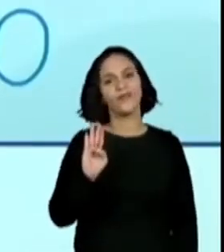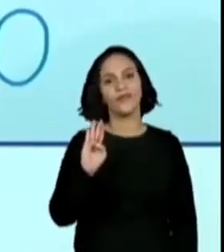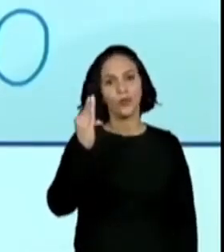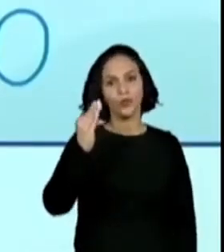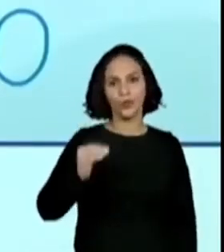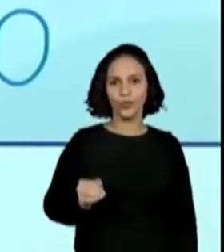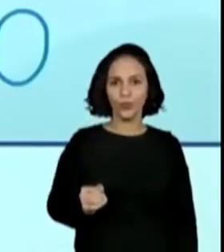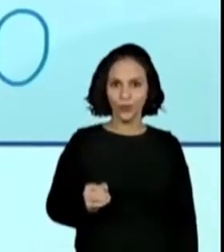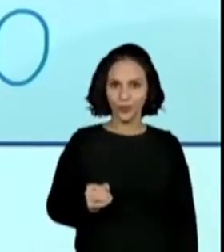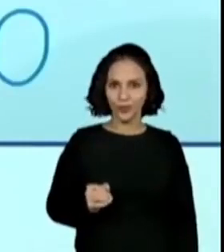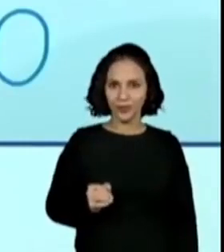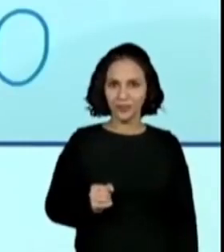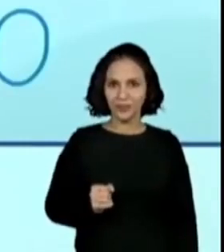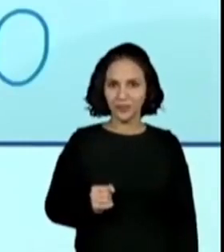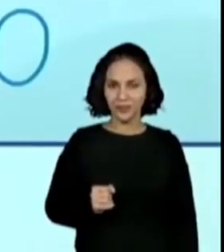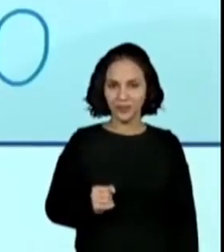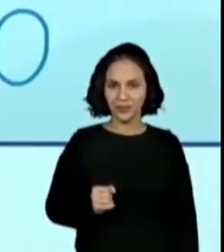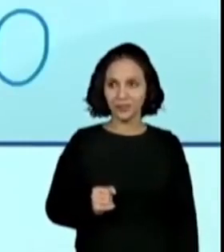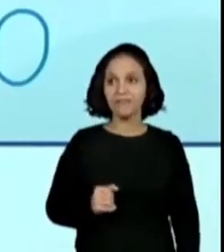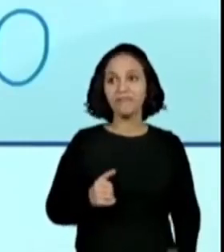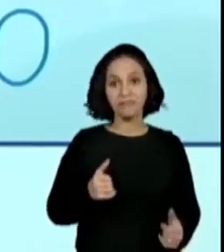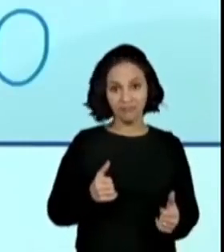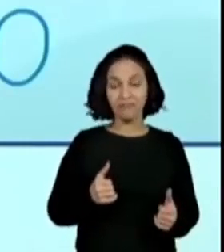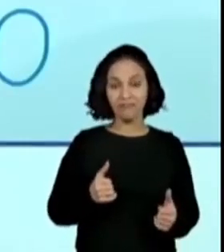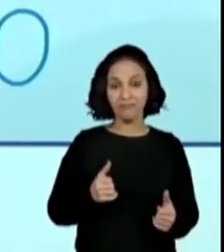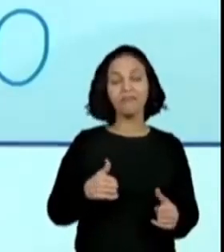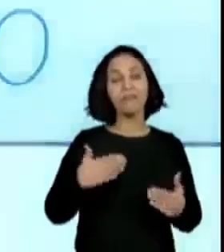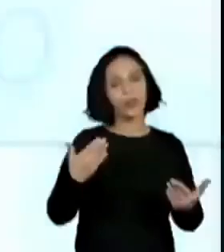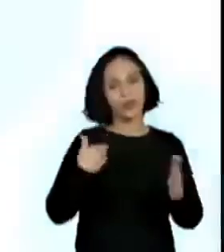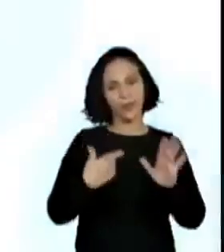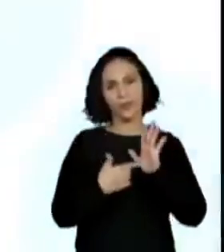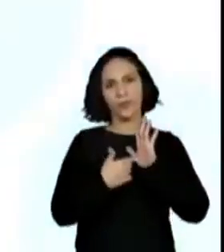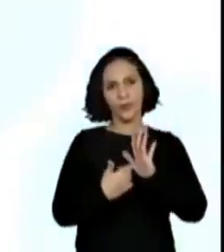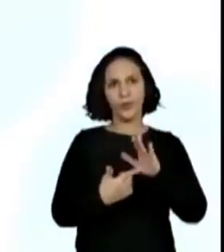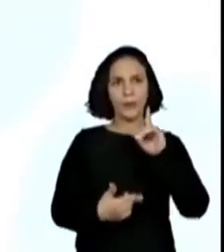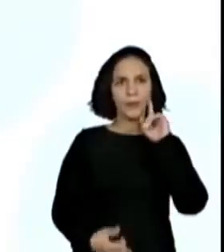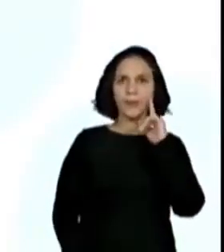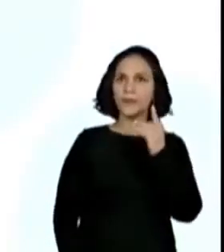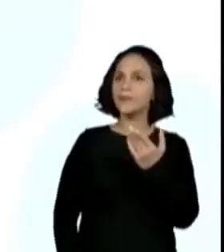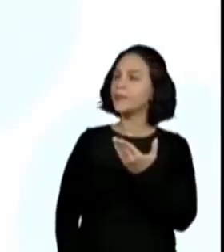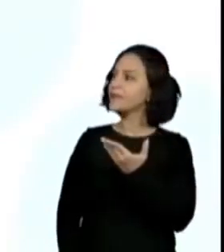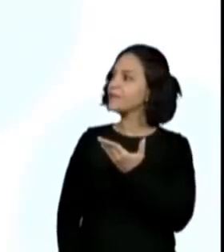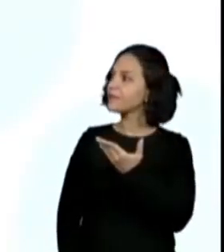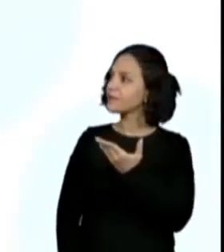sentença falsa e eu vou colocar aqui no quadro para vocês vamos